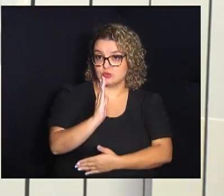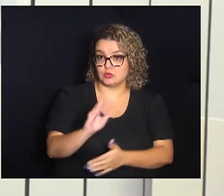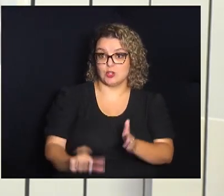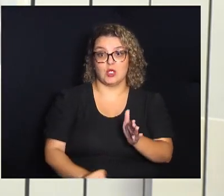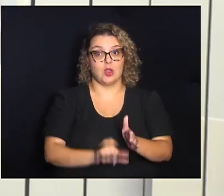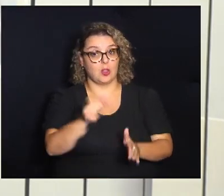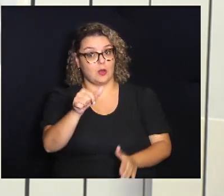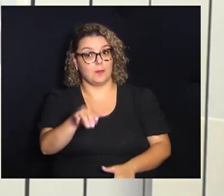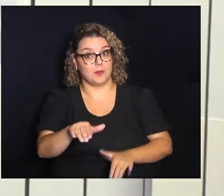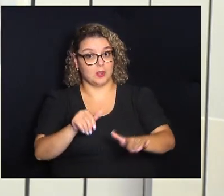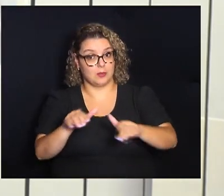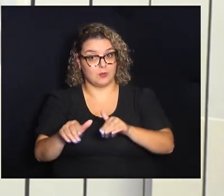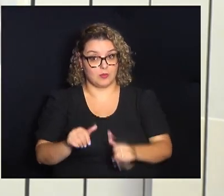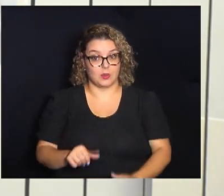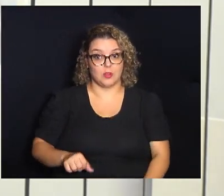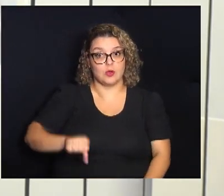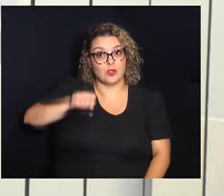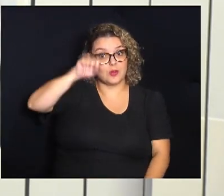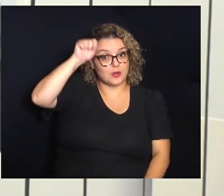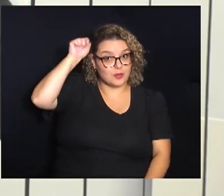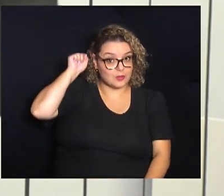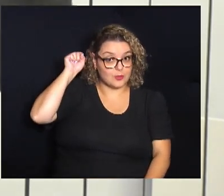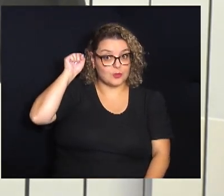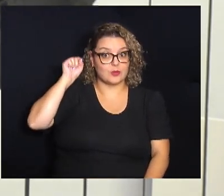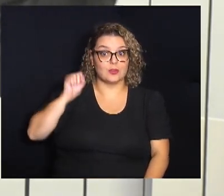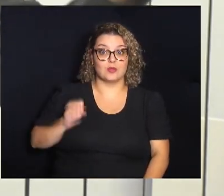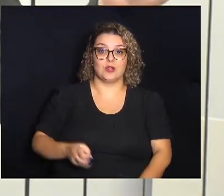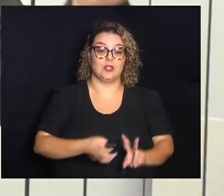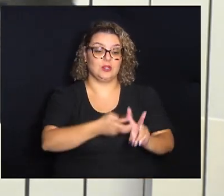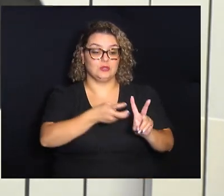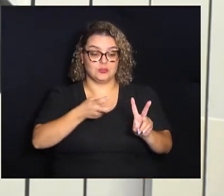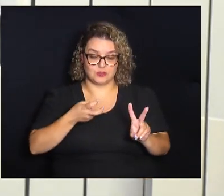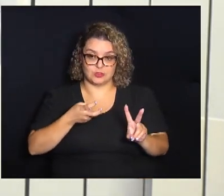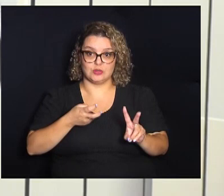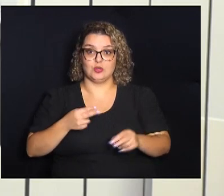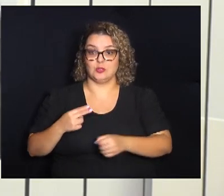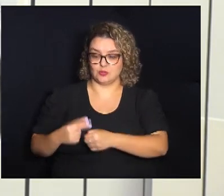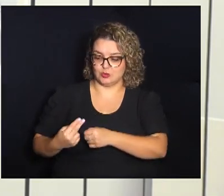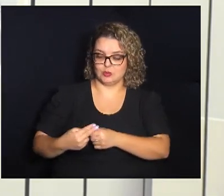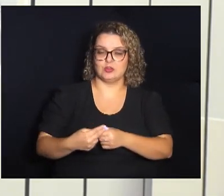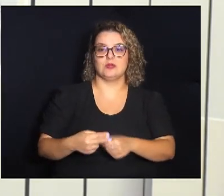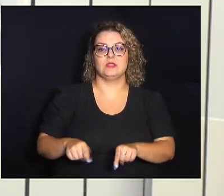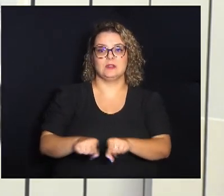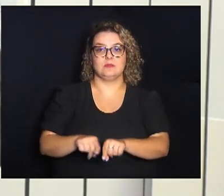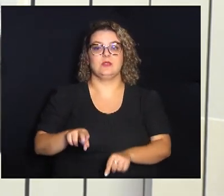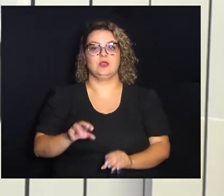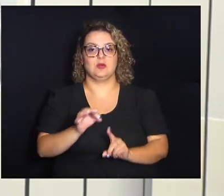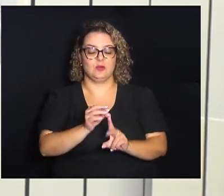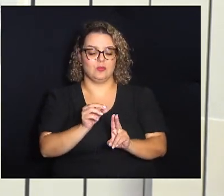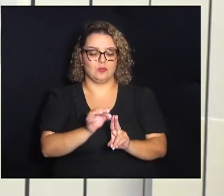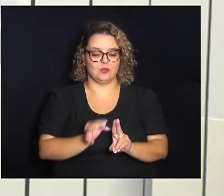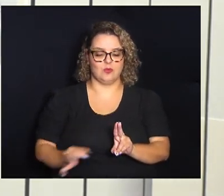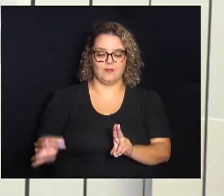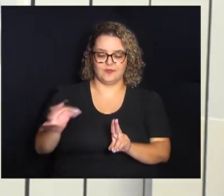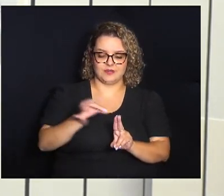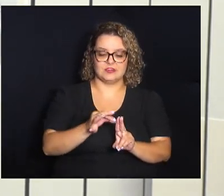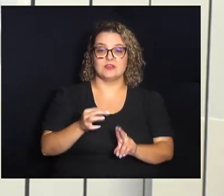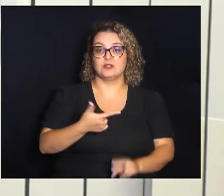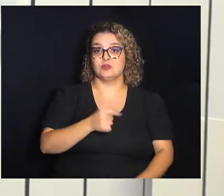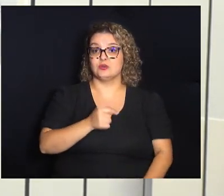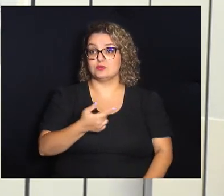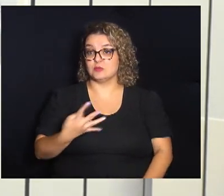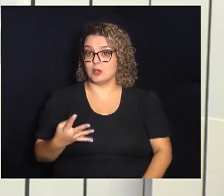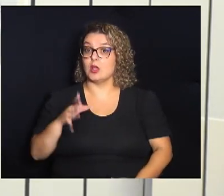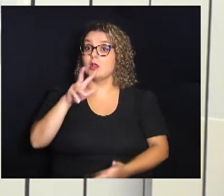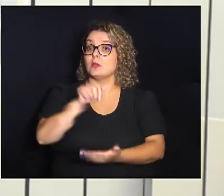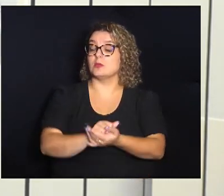primeira chamada do vestibular indígena Unicamp e UFSCar 2024. A matrícula tem que